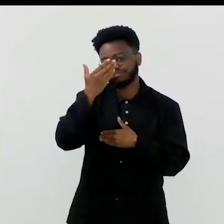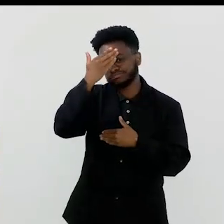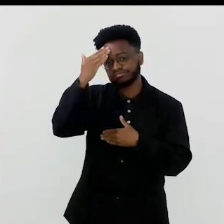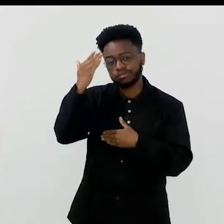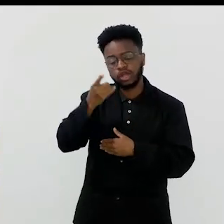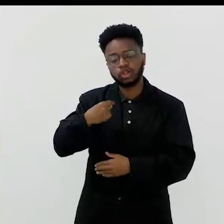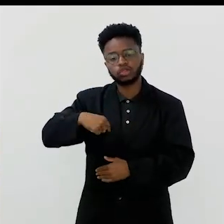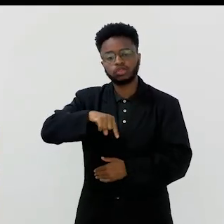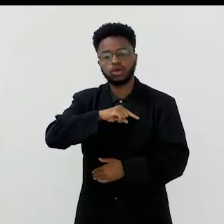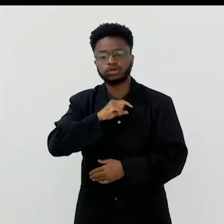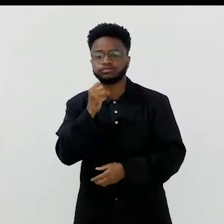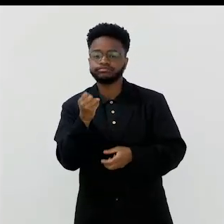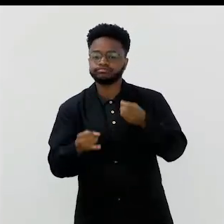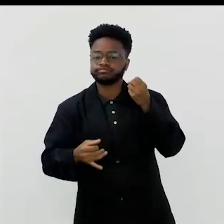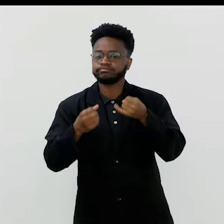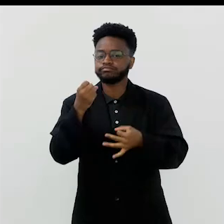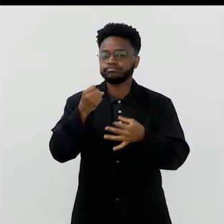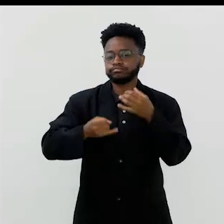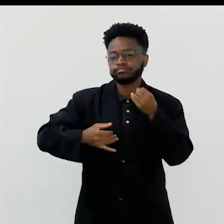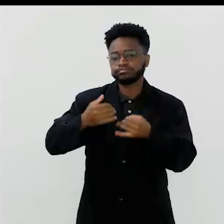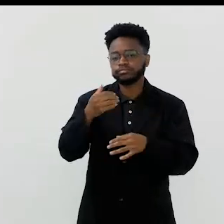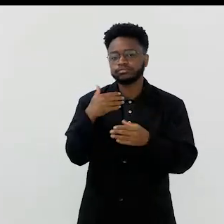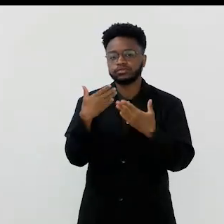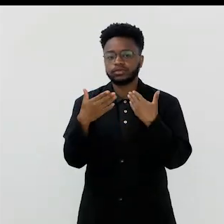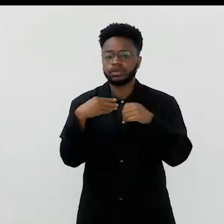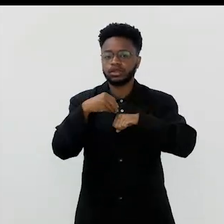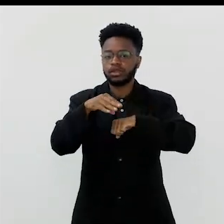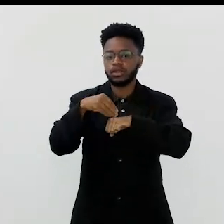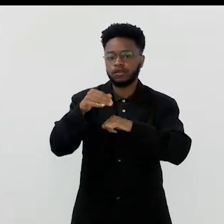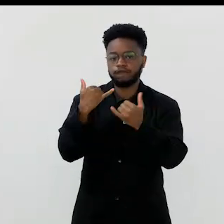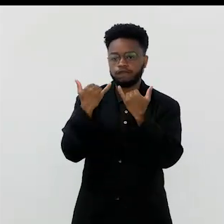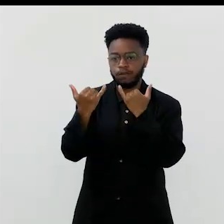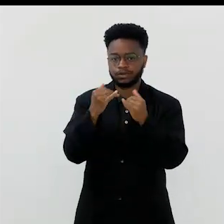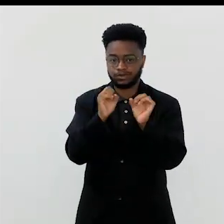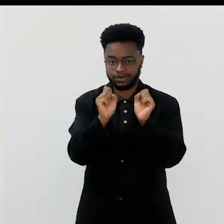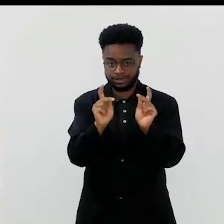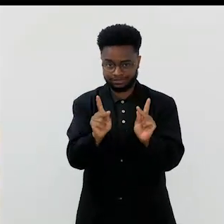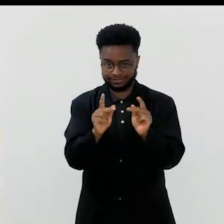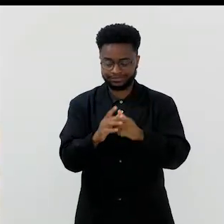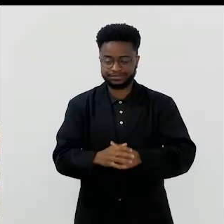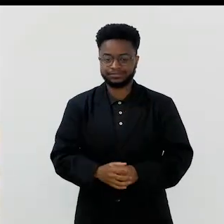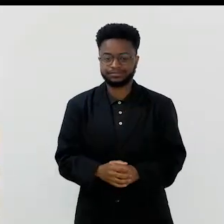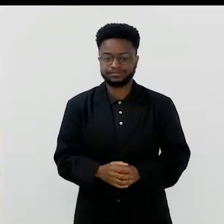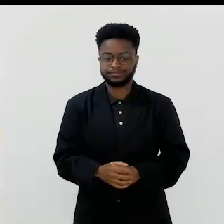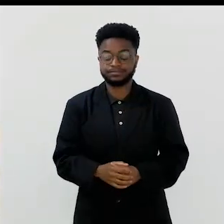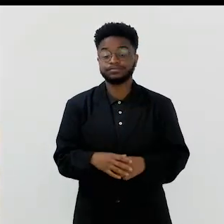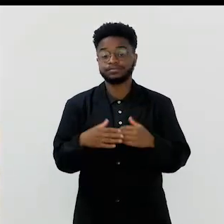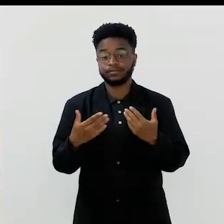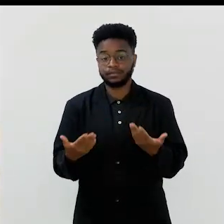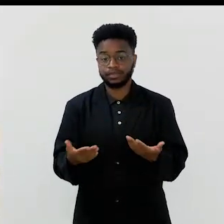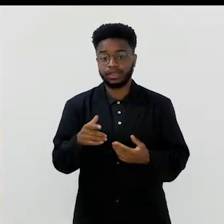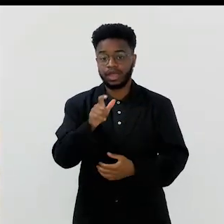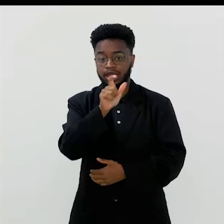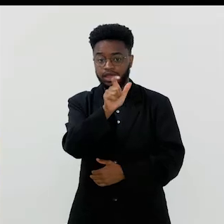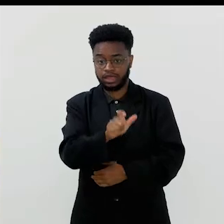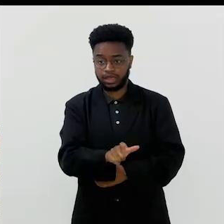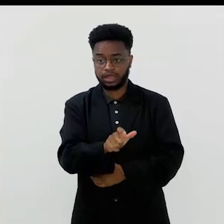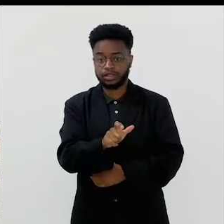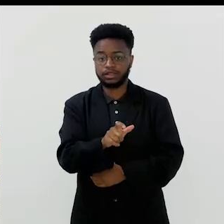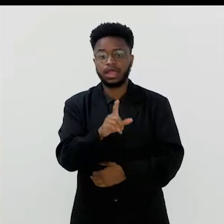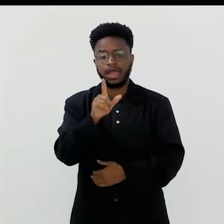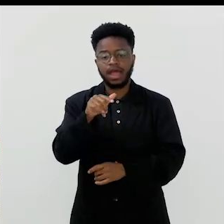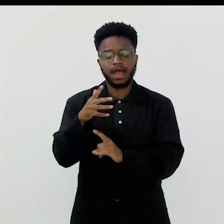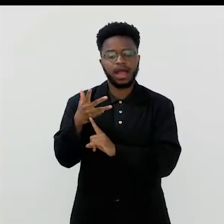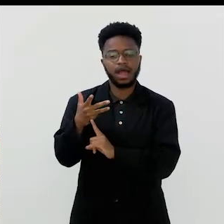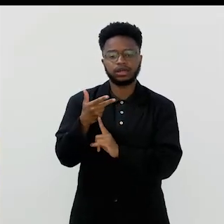bate-papo descontraído e a gente vai só mandando informação para o nosso público. Certo. O Alex Salvador,